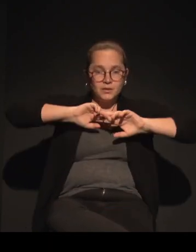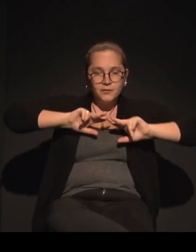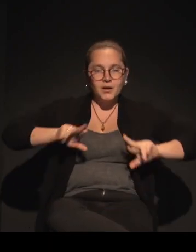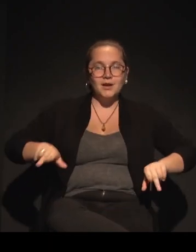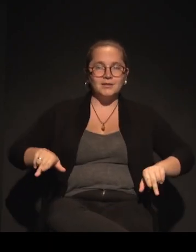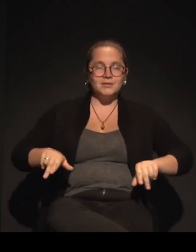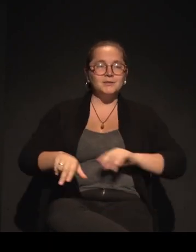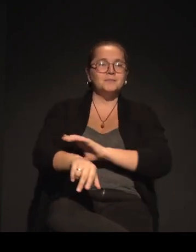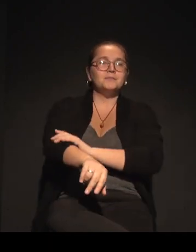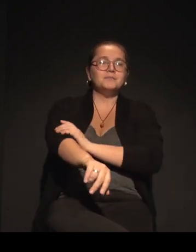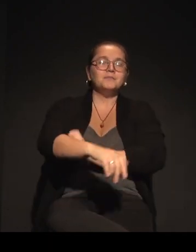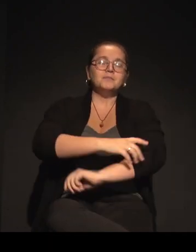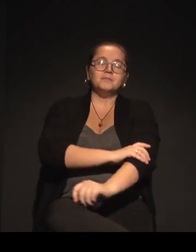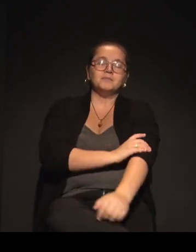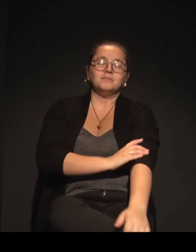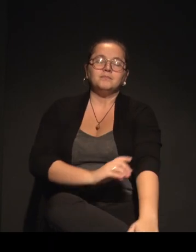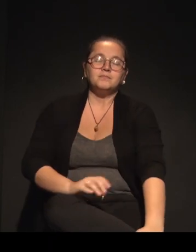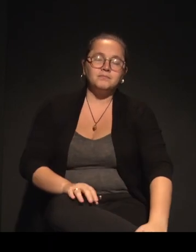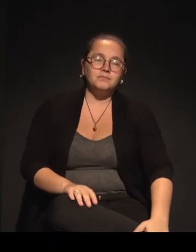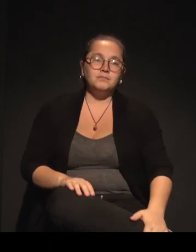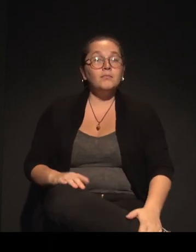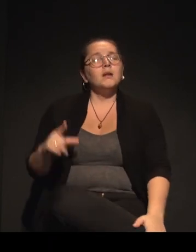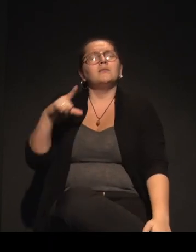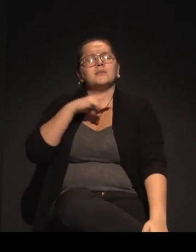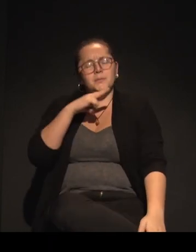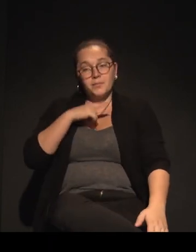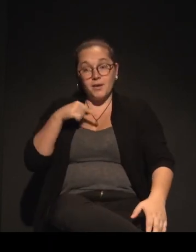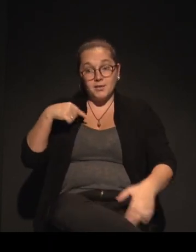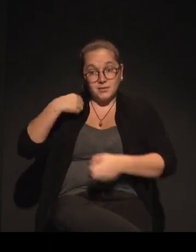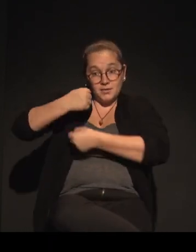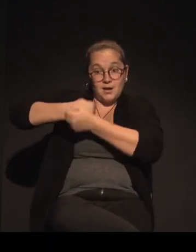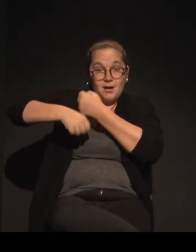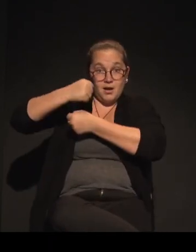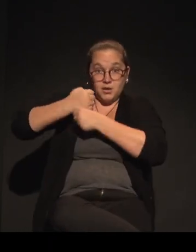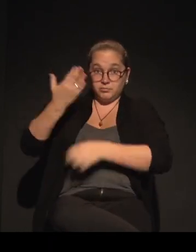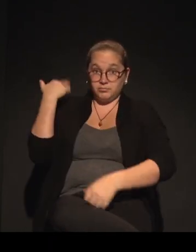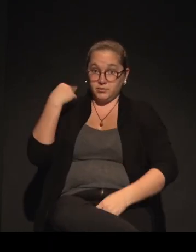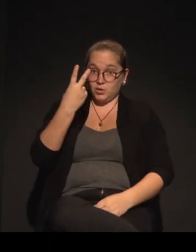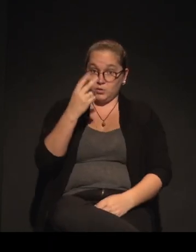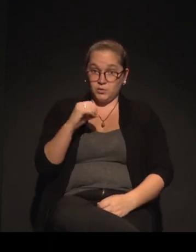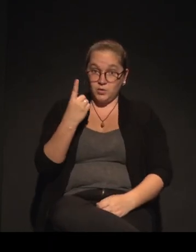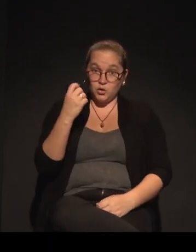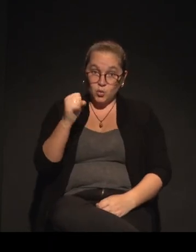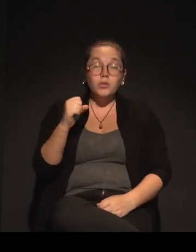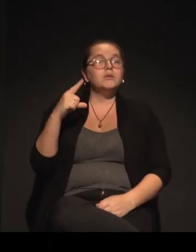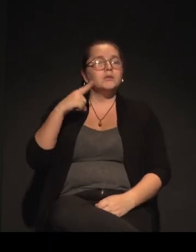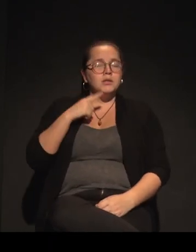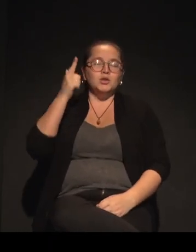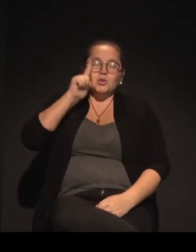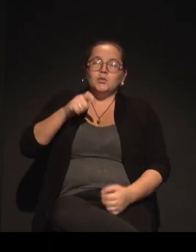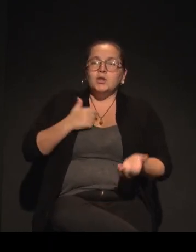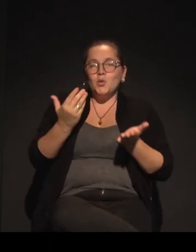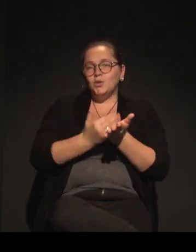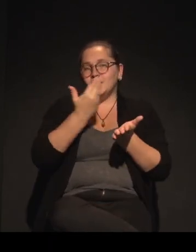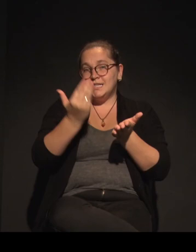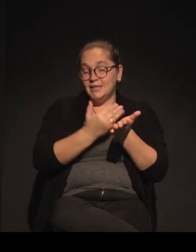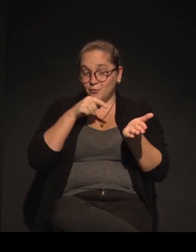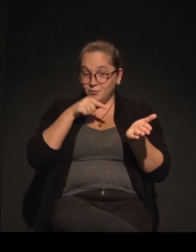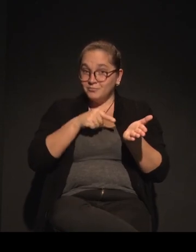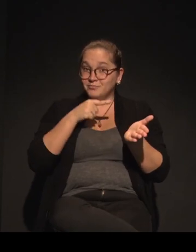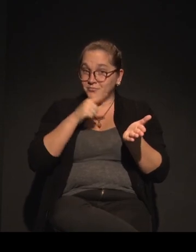a gente também esse ano passado conseguimos é ter um livro é um livro chamado